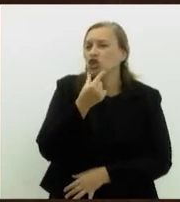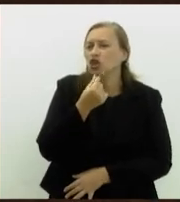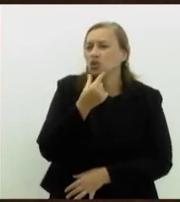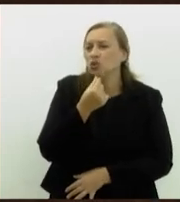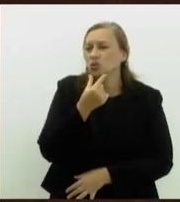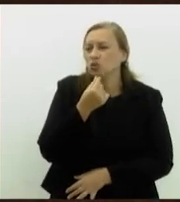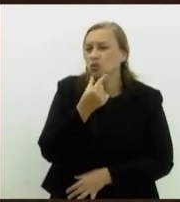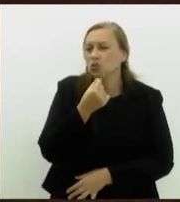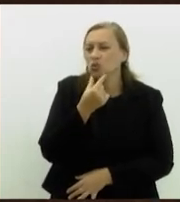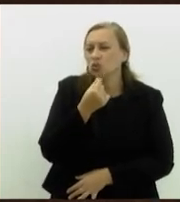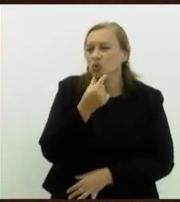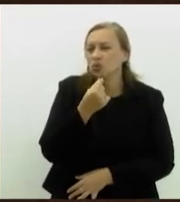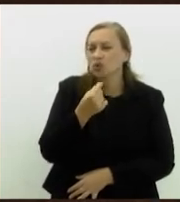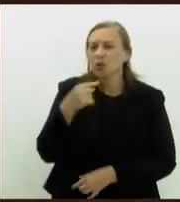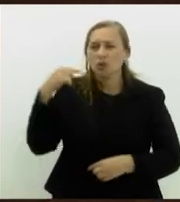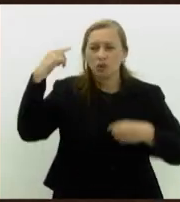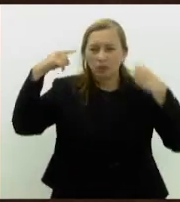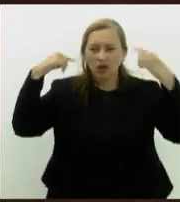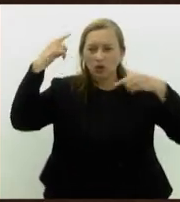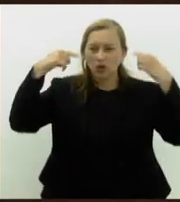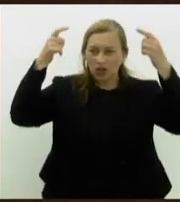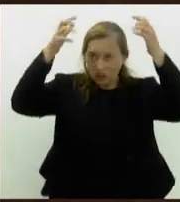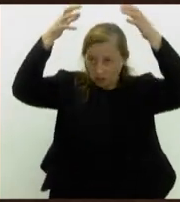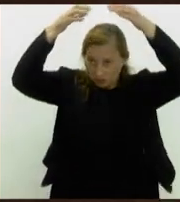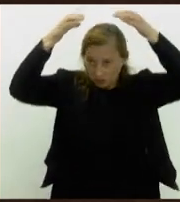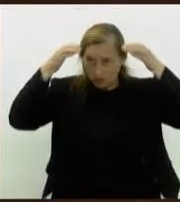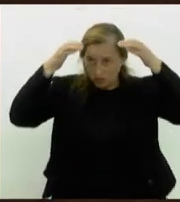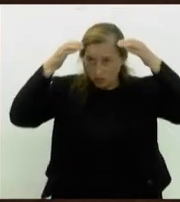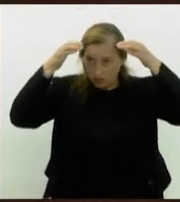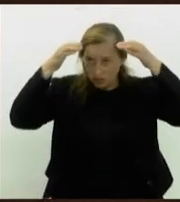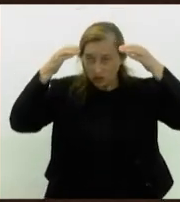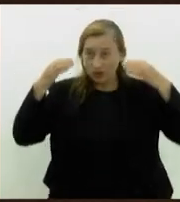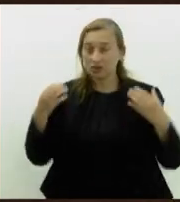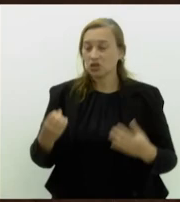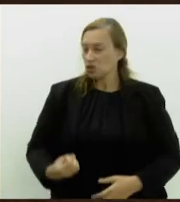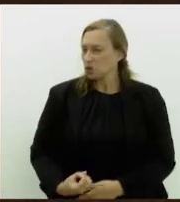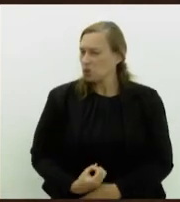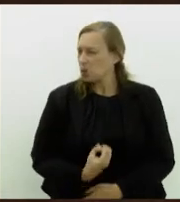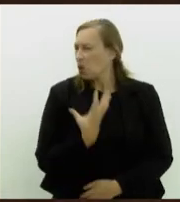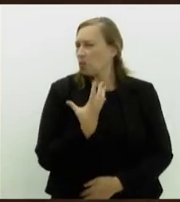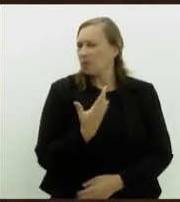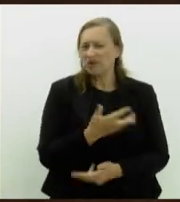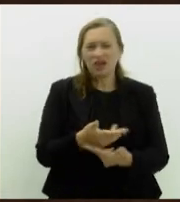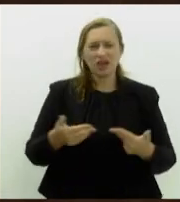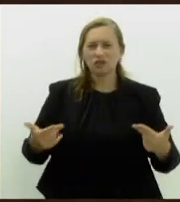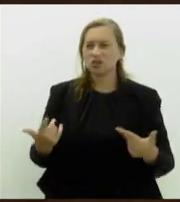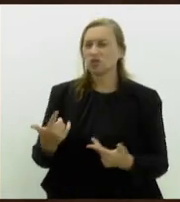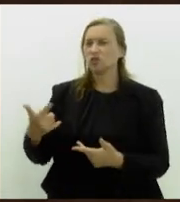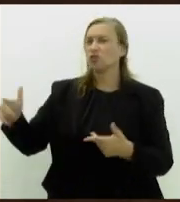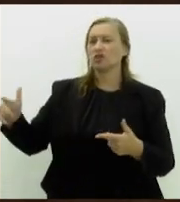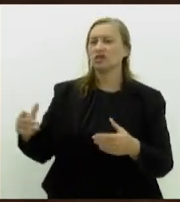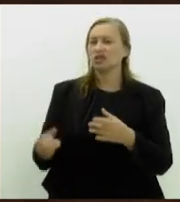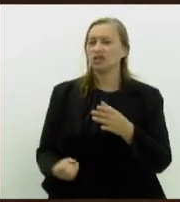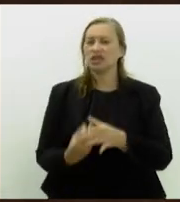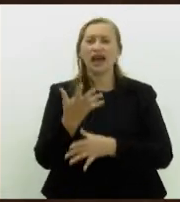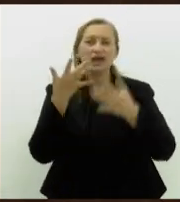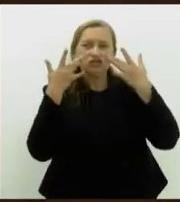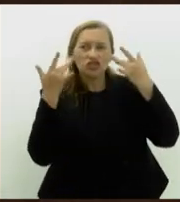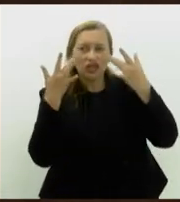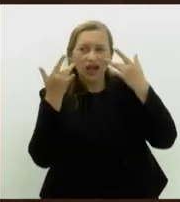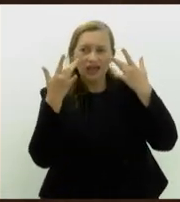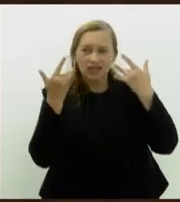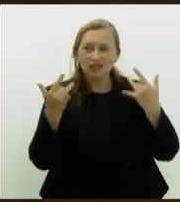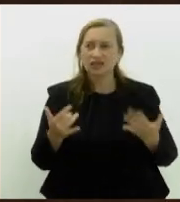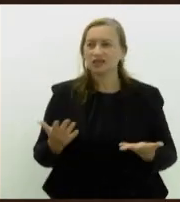que virou peça de teatro, ópera, enfim, talvez seja a obra mais